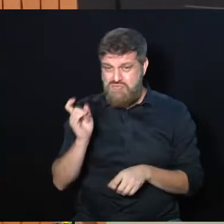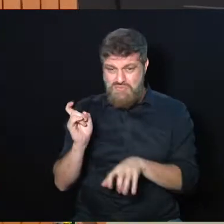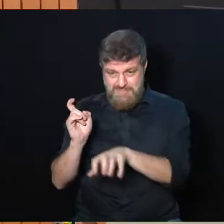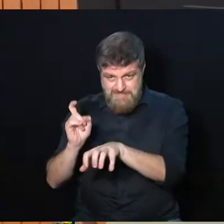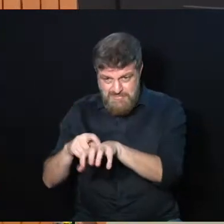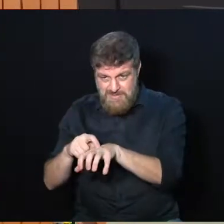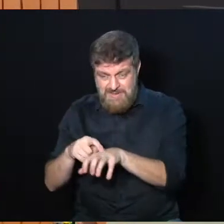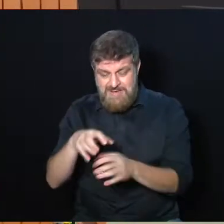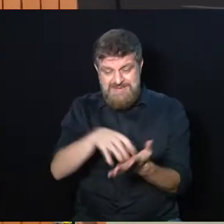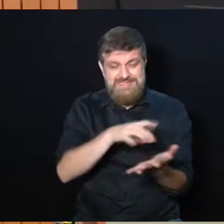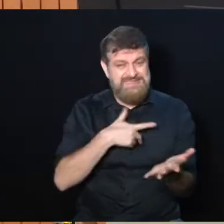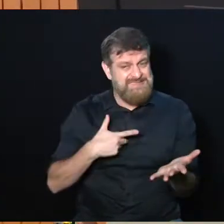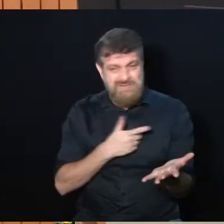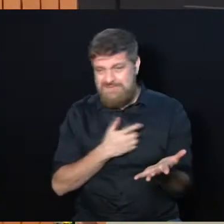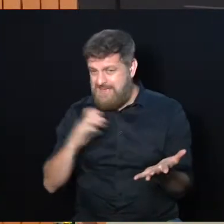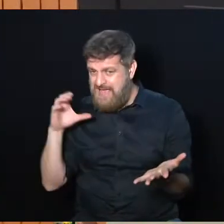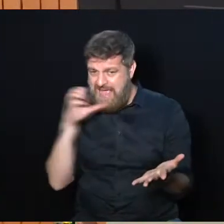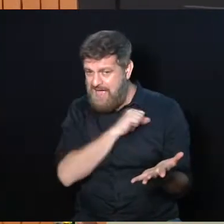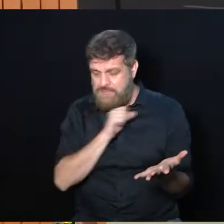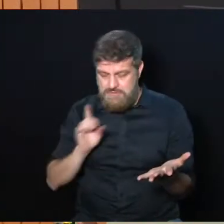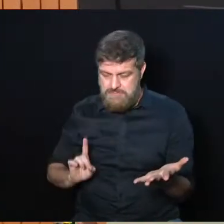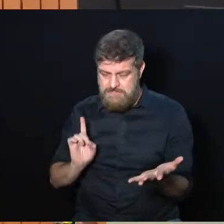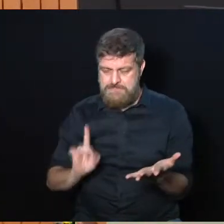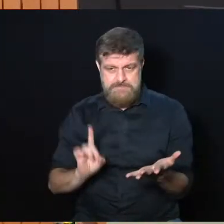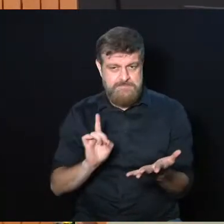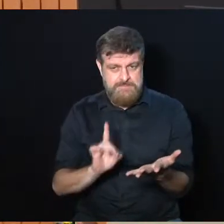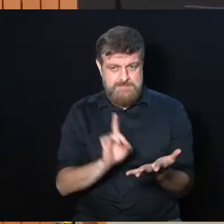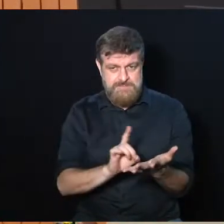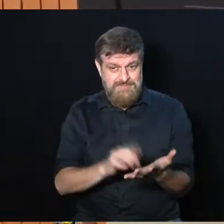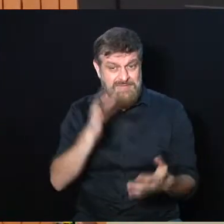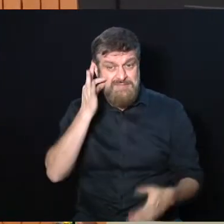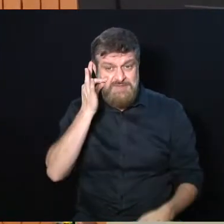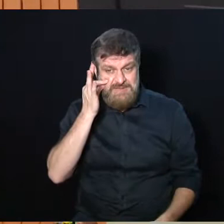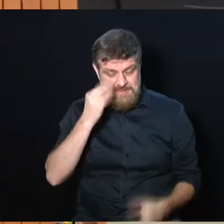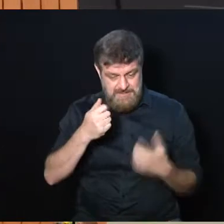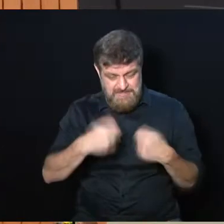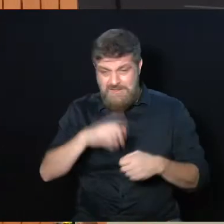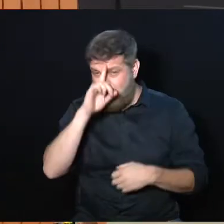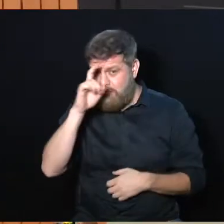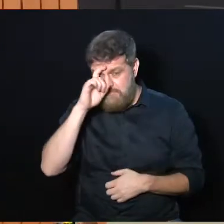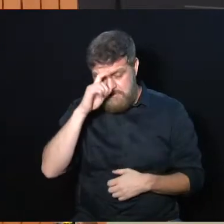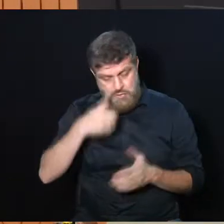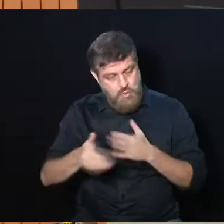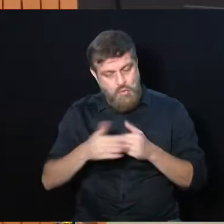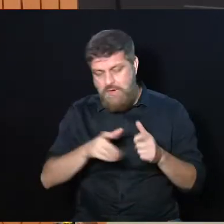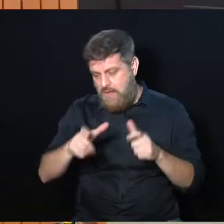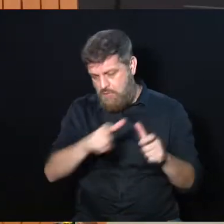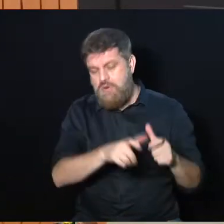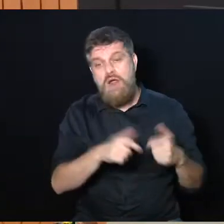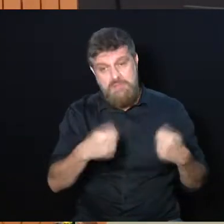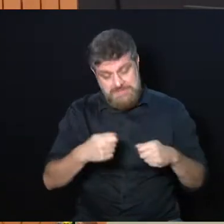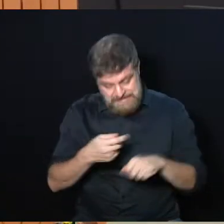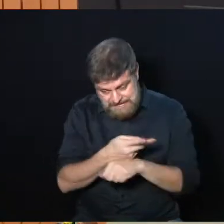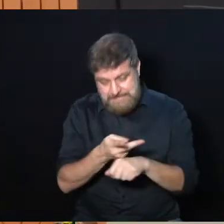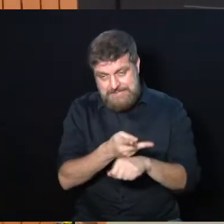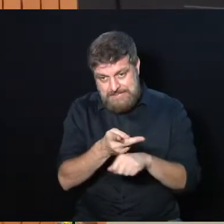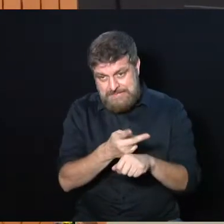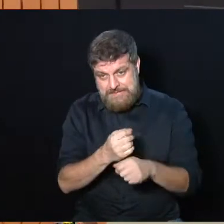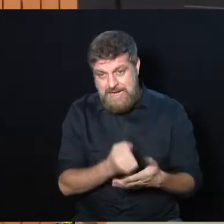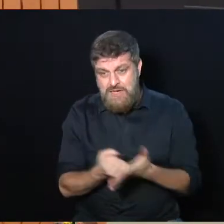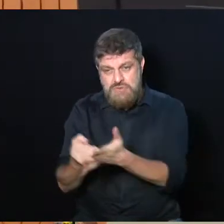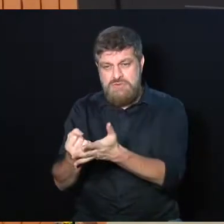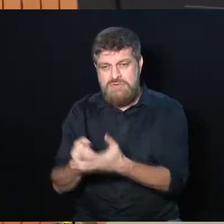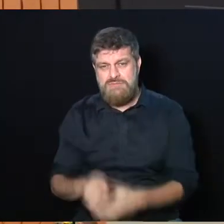de saúde mais próxima, seja uma UPA, ou uma UBS, ou um pronto-socorro de um hospital que ele estiver mais próximo. Os animais, a gente